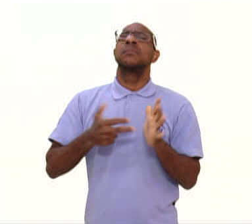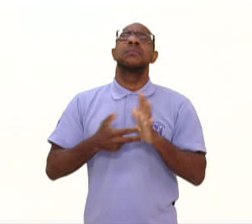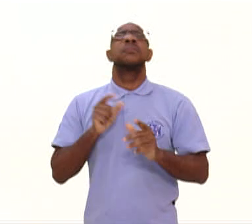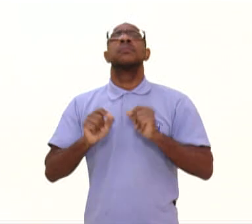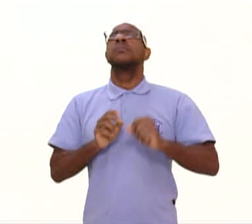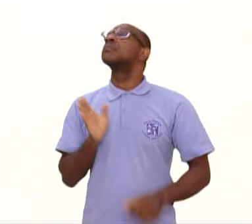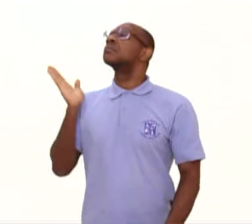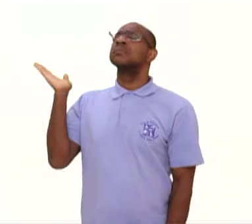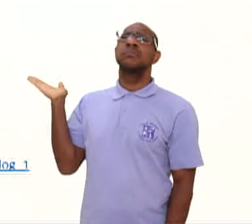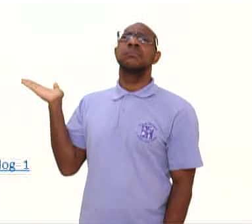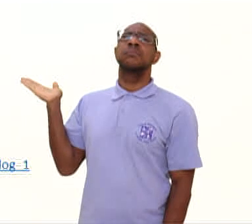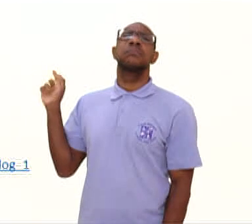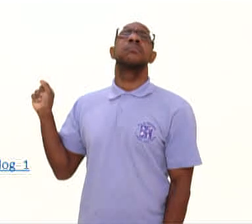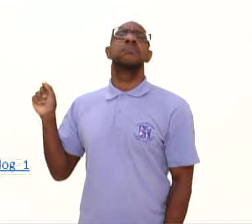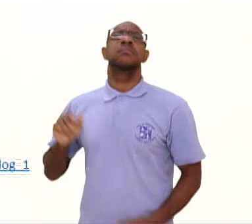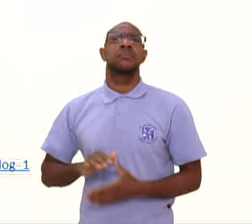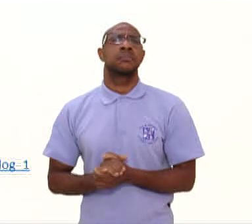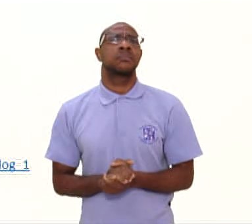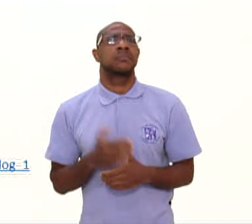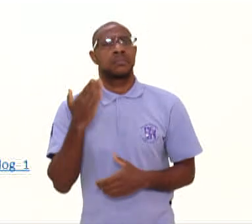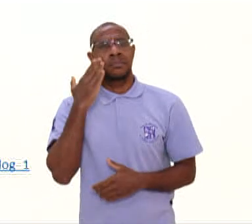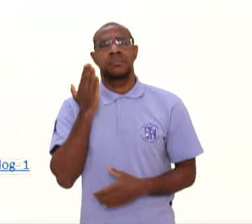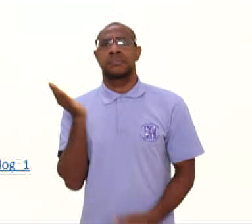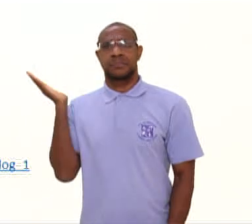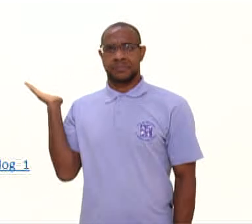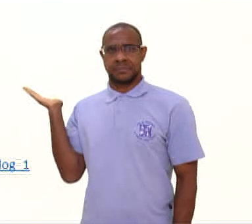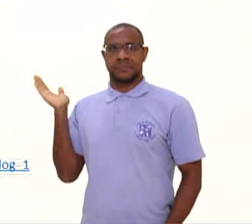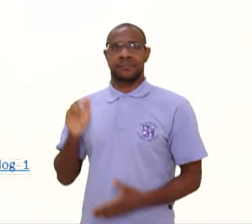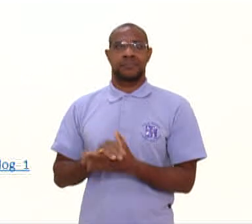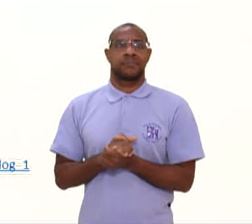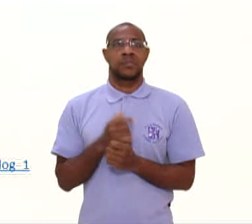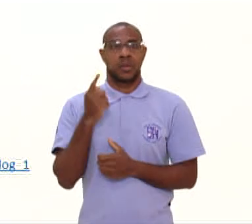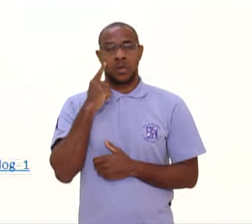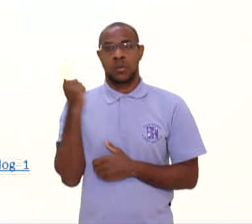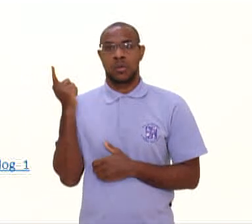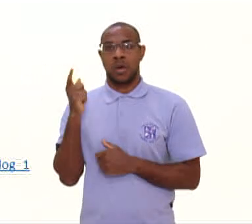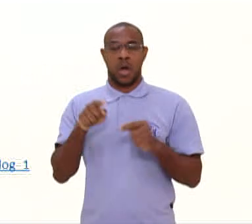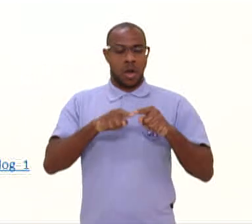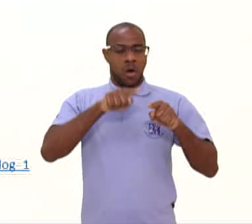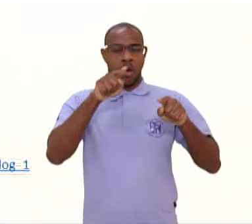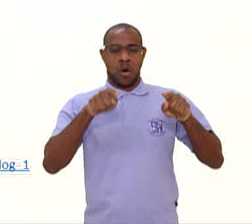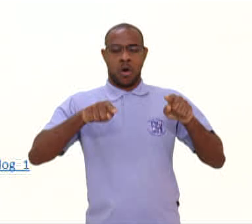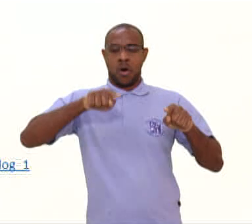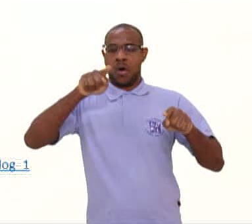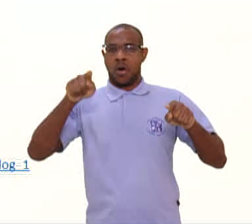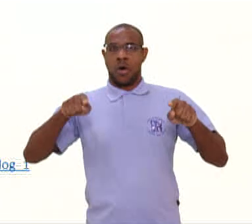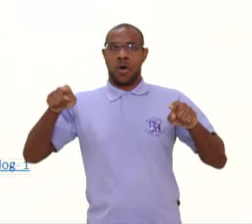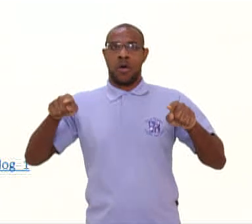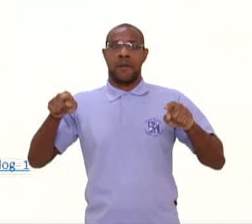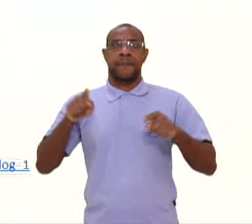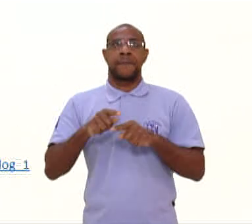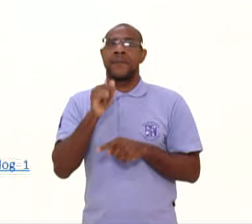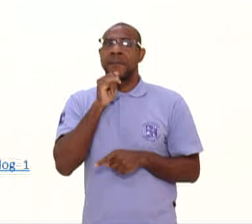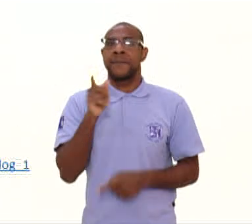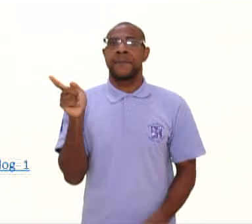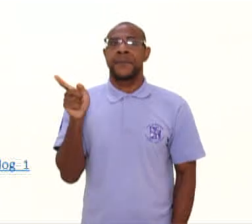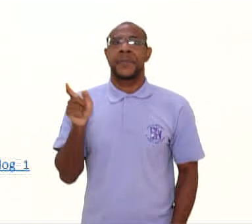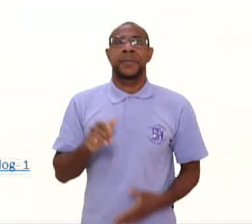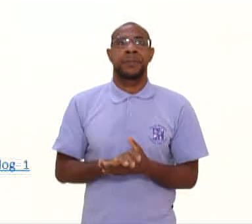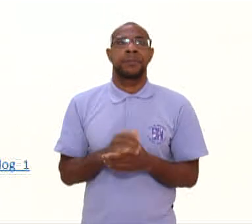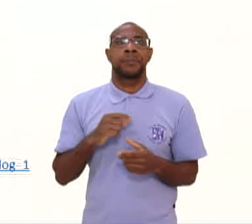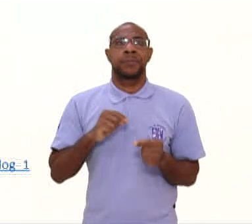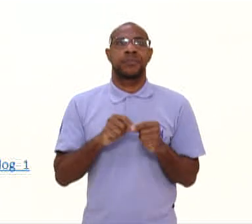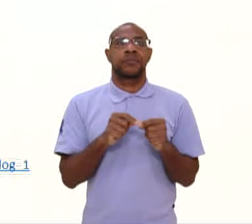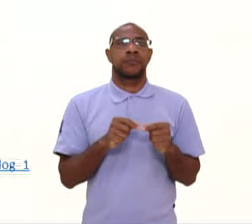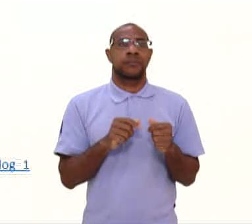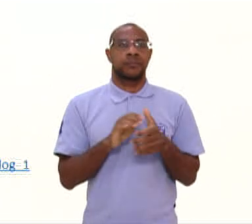estar trabalhando? Vamos pegar aqui o aspecto de uma onda, para a gente compreender a ideia. Eu tenho assim uma oscilação que avança a partir